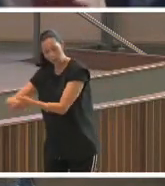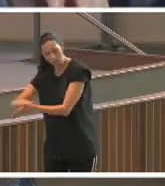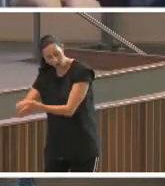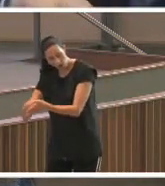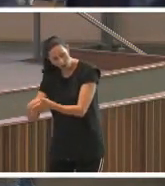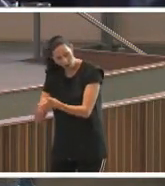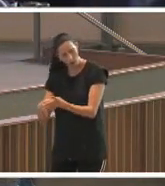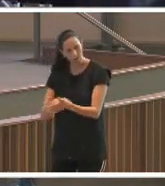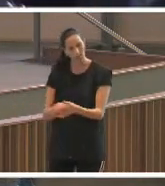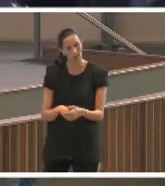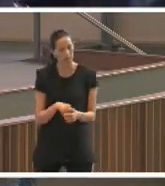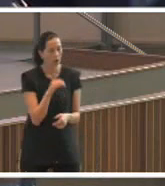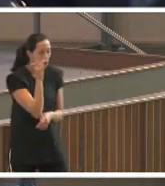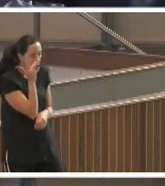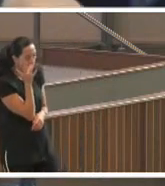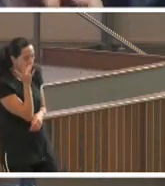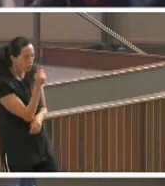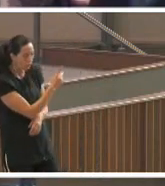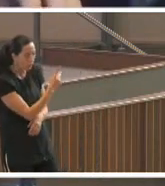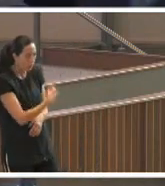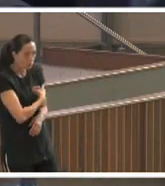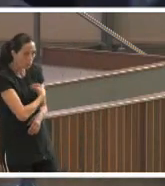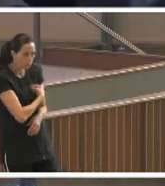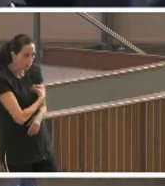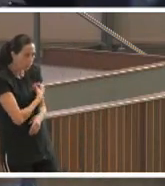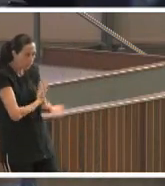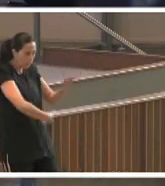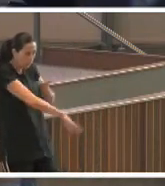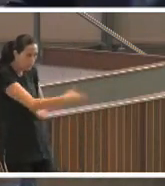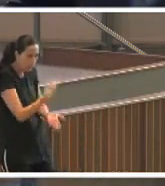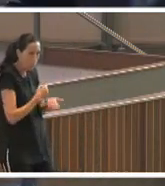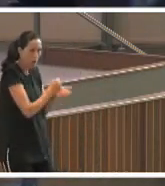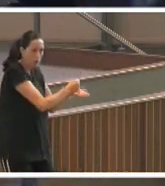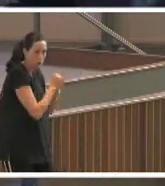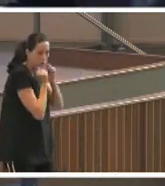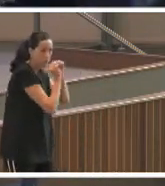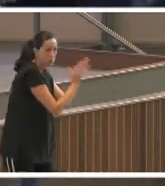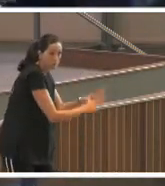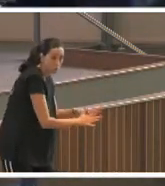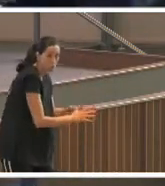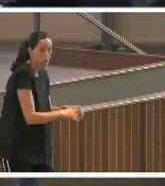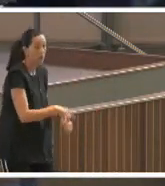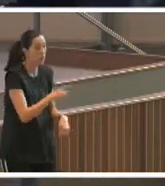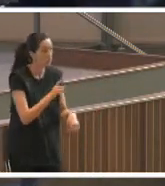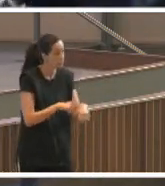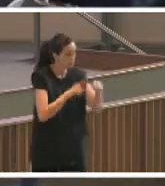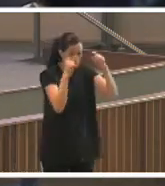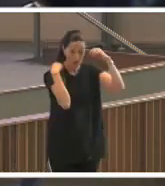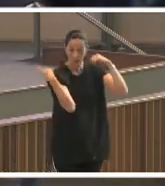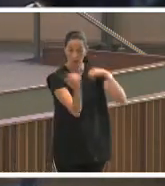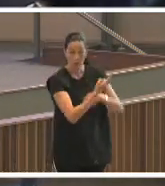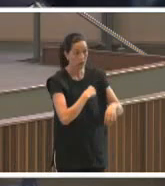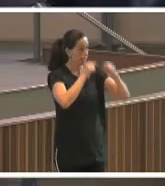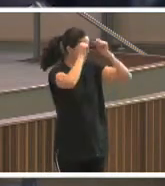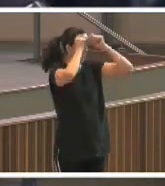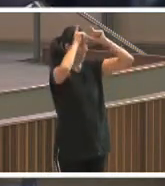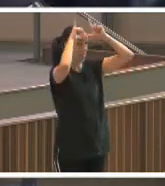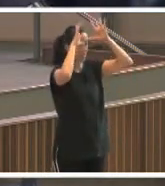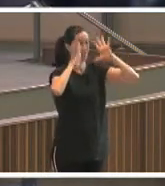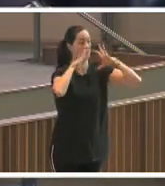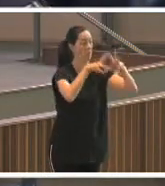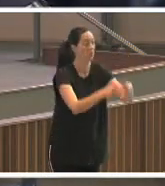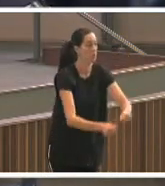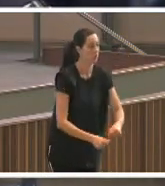quando nós estamos prestando conta, quando estamos pedindo contas, é crescer quando entendemos a bênção desse